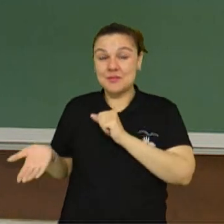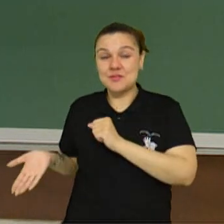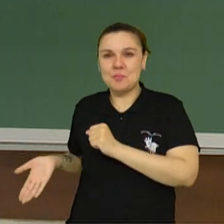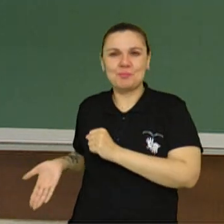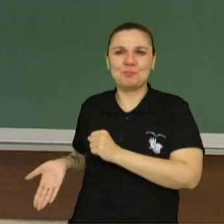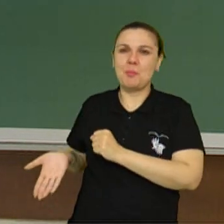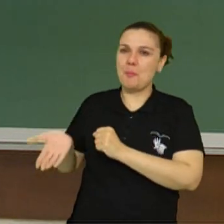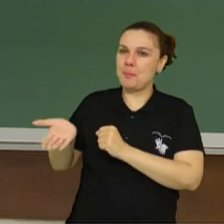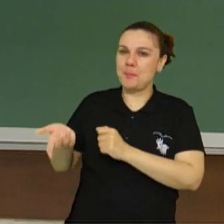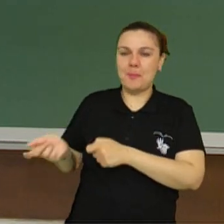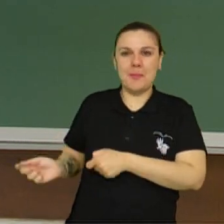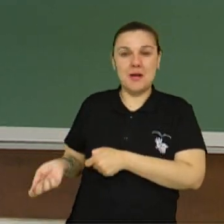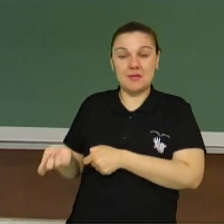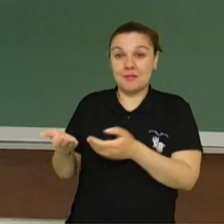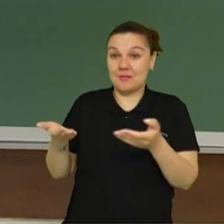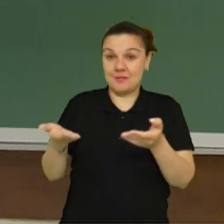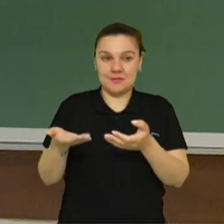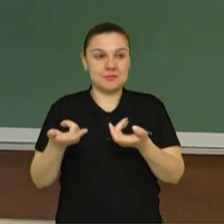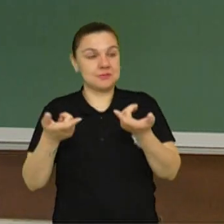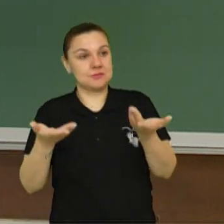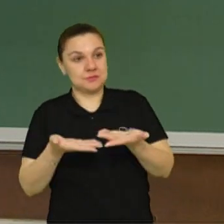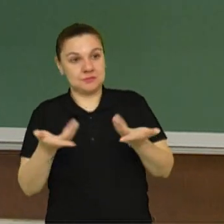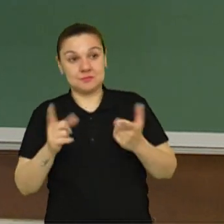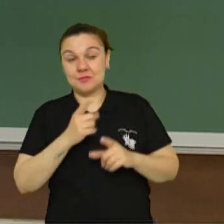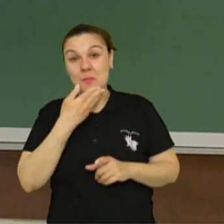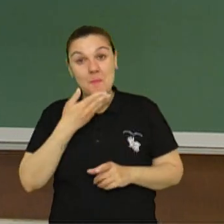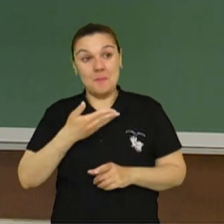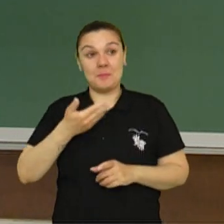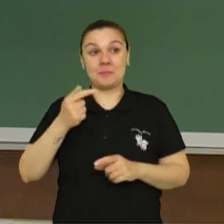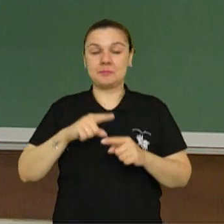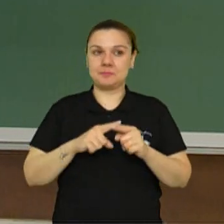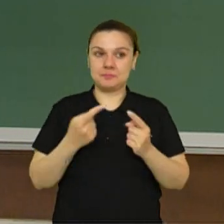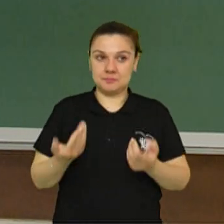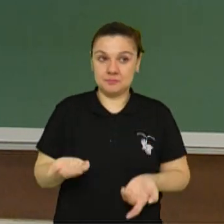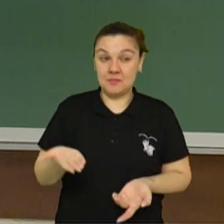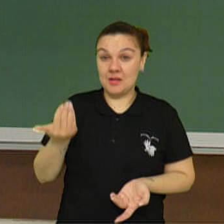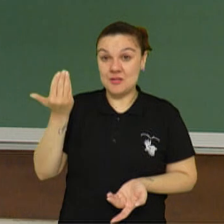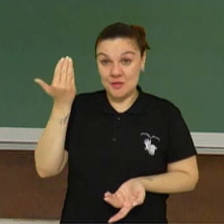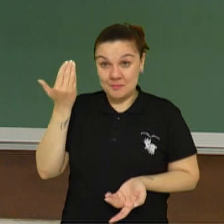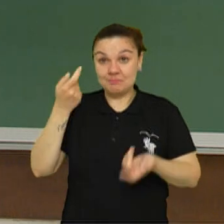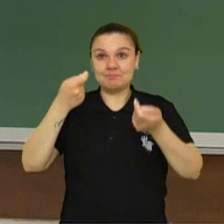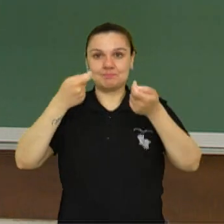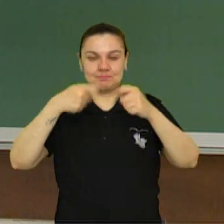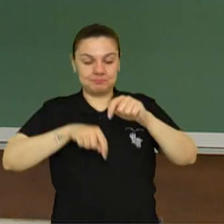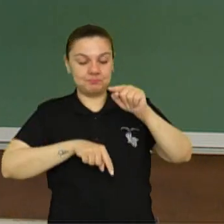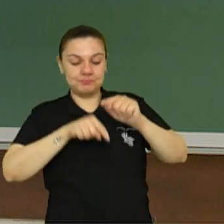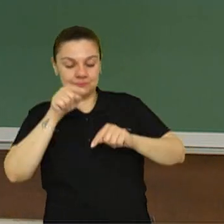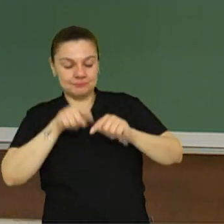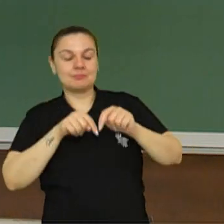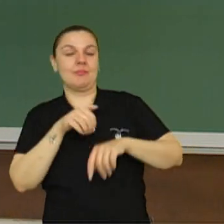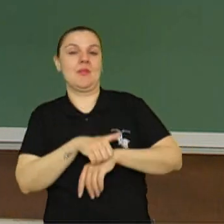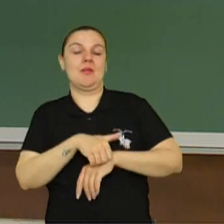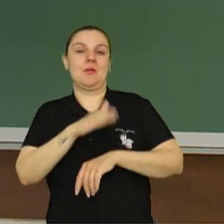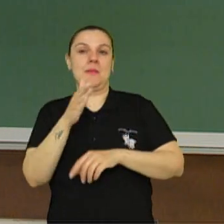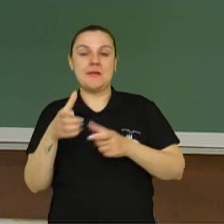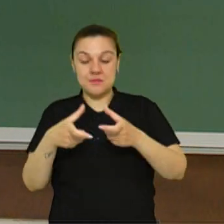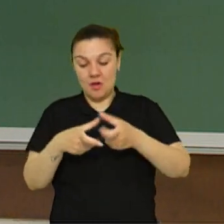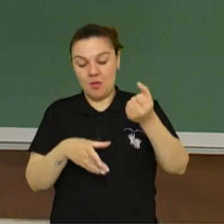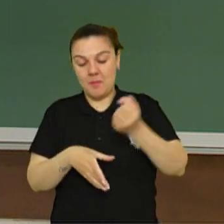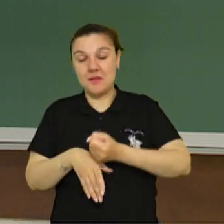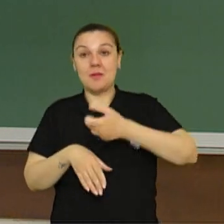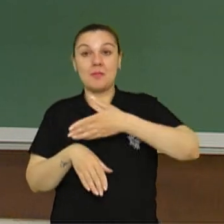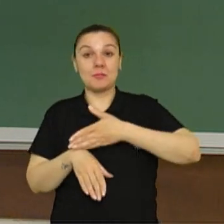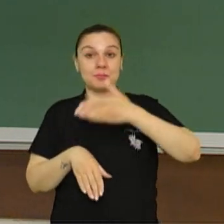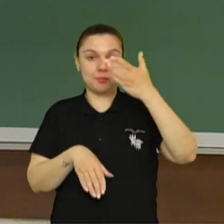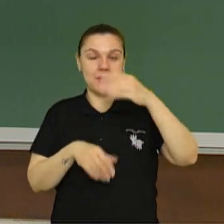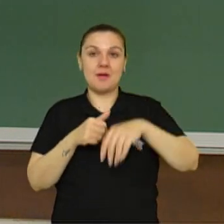precisão muito maior que os atletas de hoje em dia. Não que os atletas de hoje em dia não tenham precisão, mas antigamente o material, a raquete, o ponto de impacto era menor.